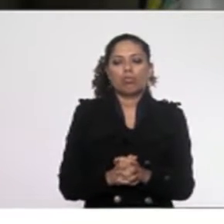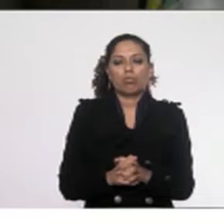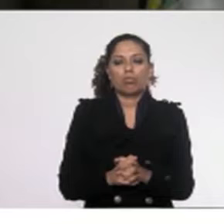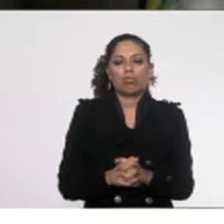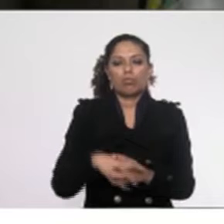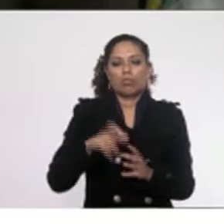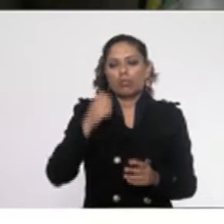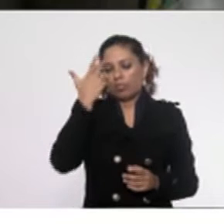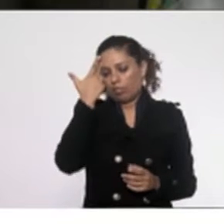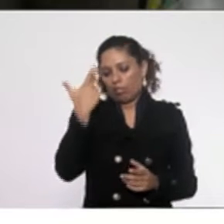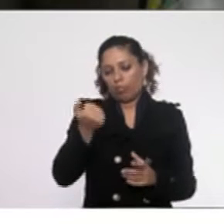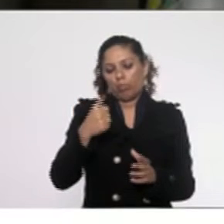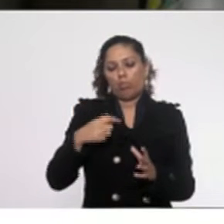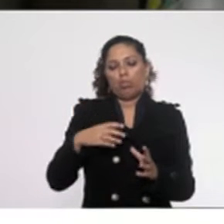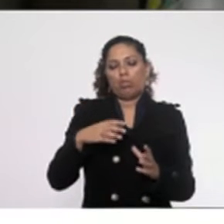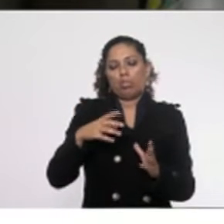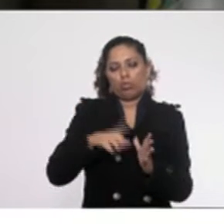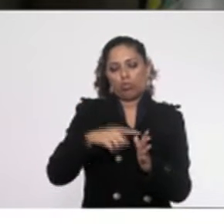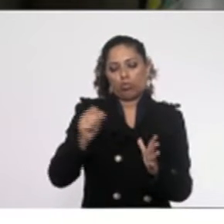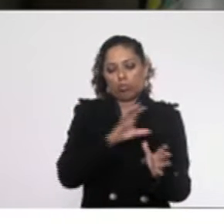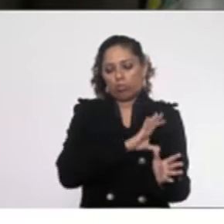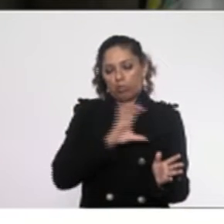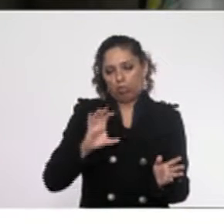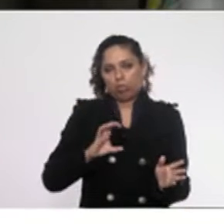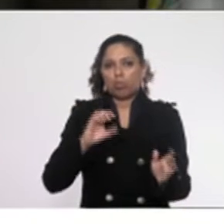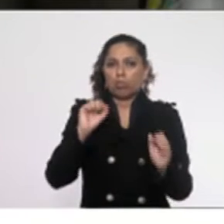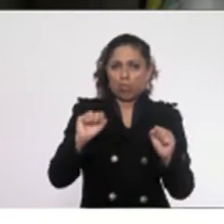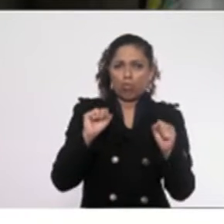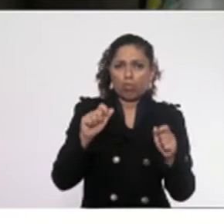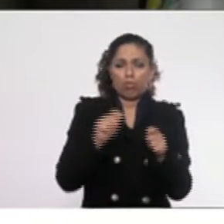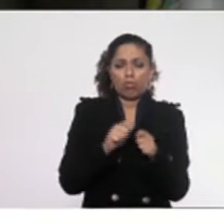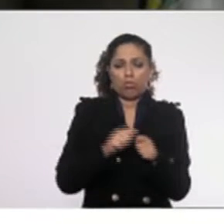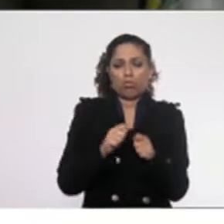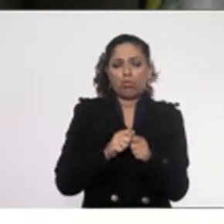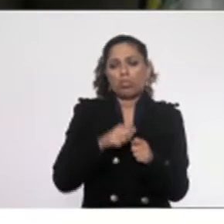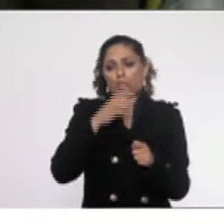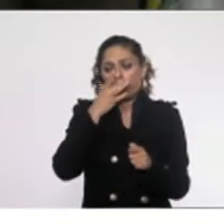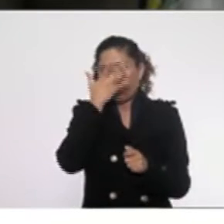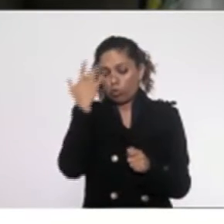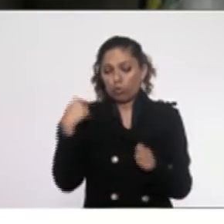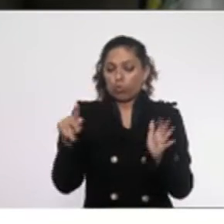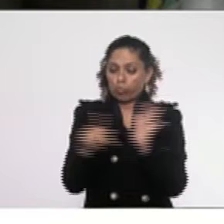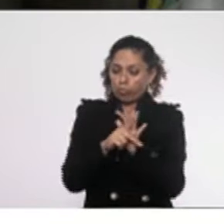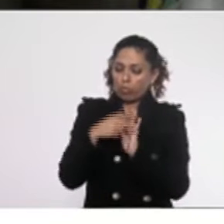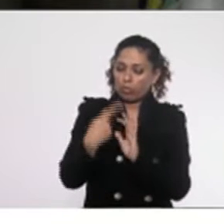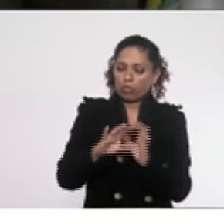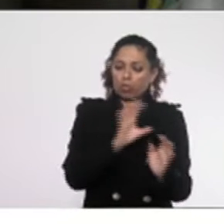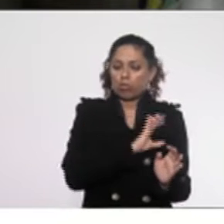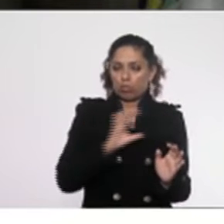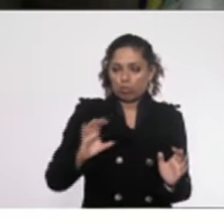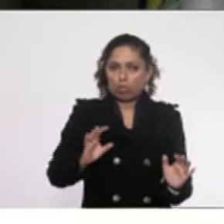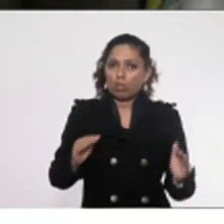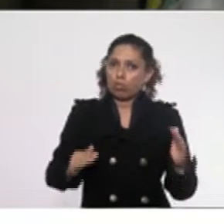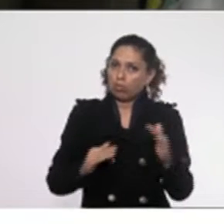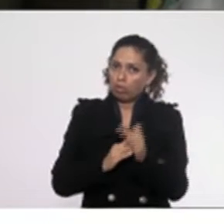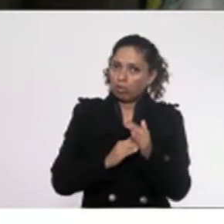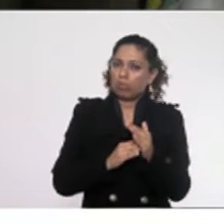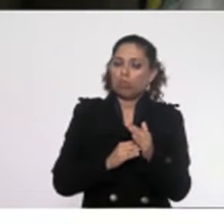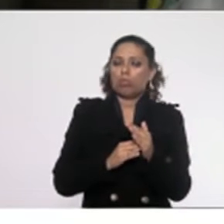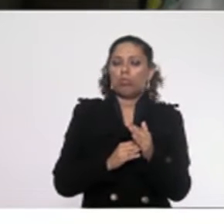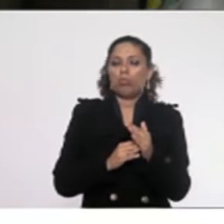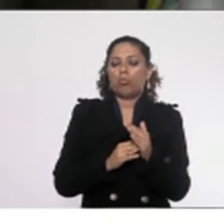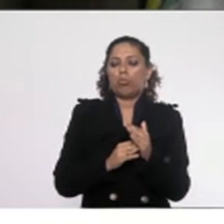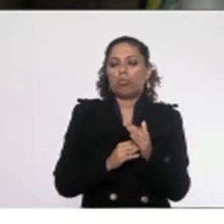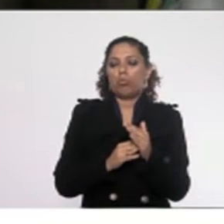Claro que os destaques na comissão só podem fazê-los os membros da comissão, nos limites dos tamanhos